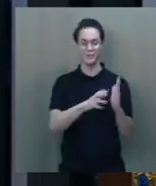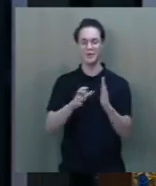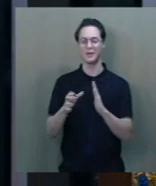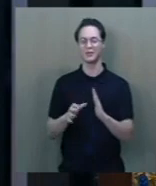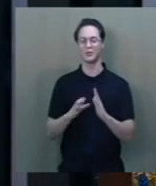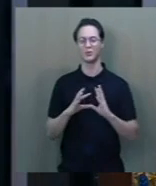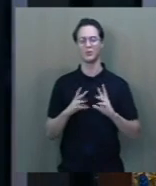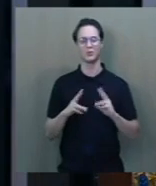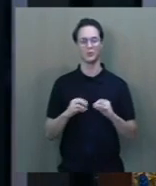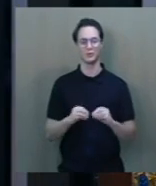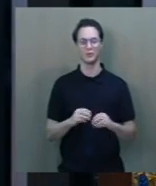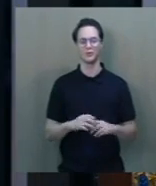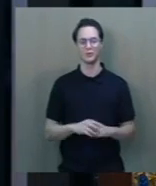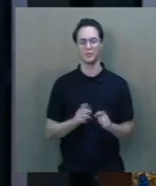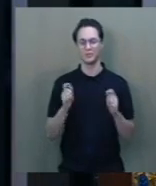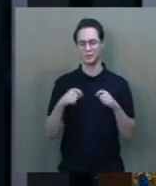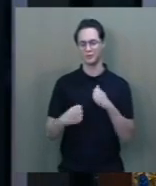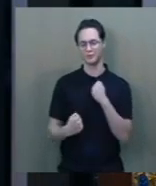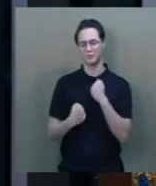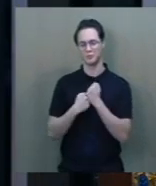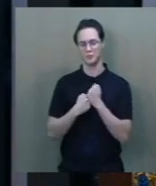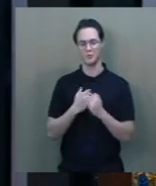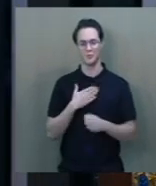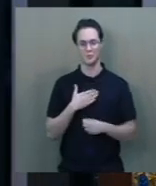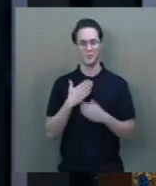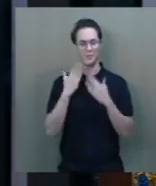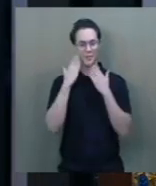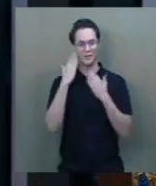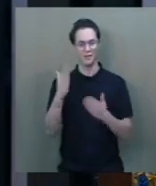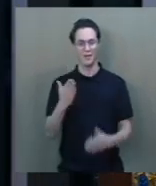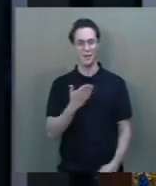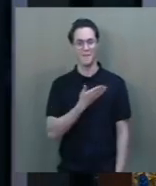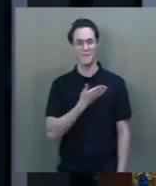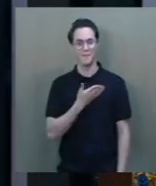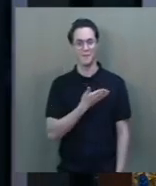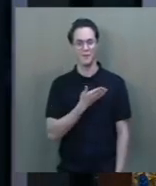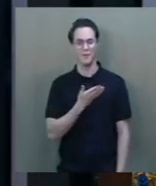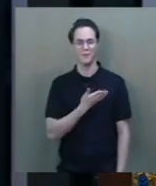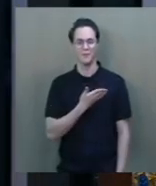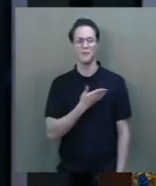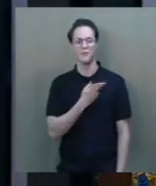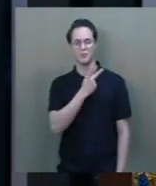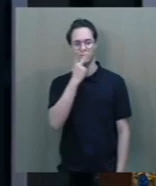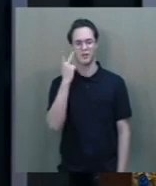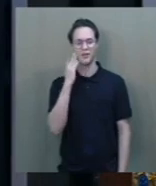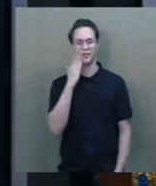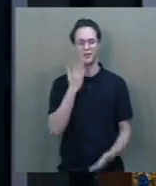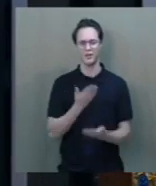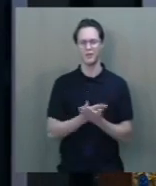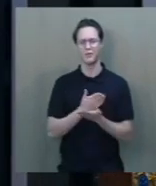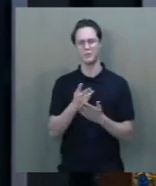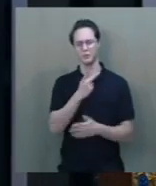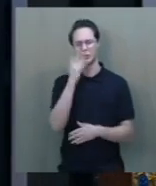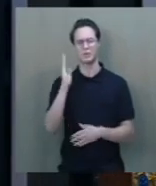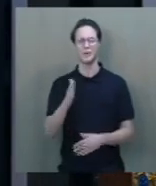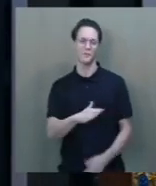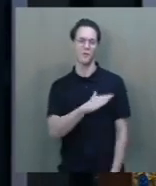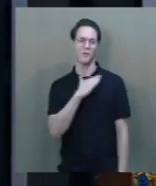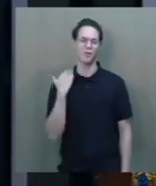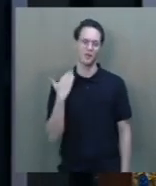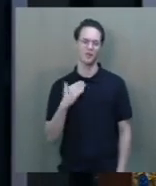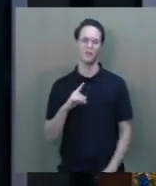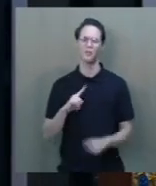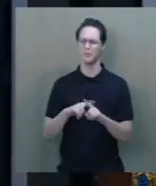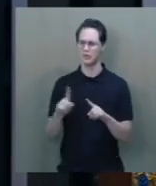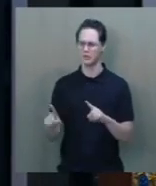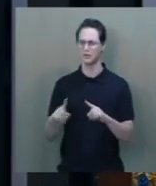que puderam me acolher. Agradeço aos amigos que acreditaram, alguns que já até se foram, que me